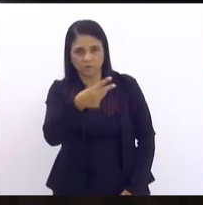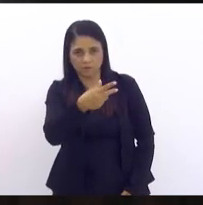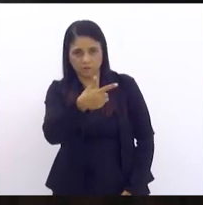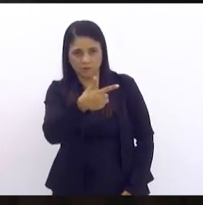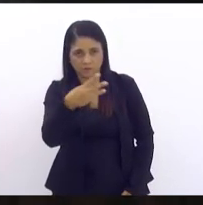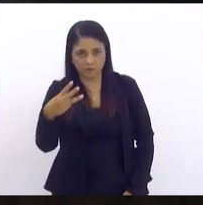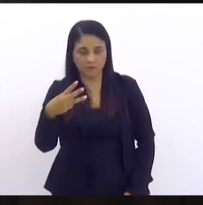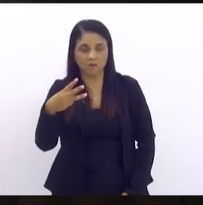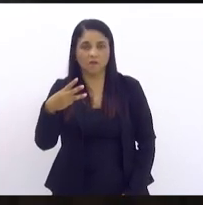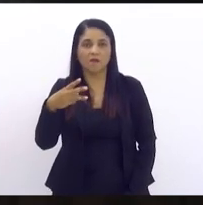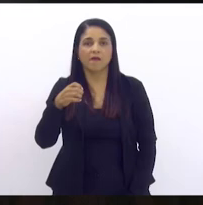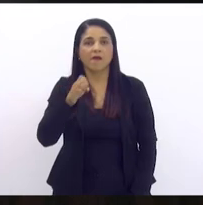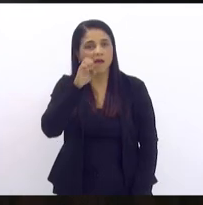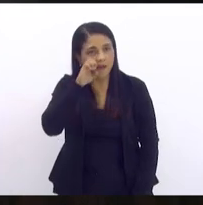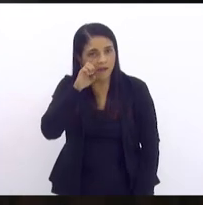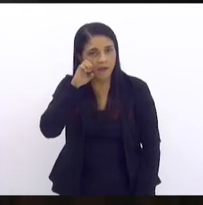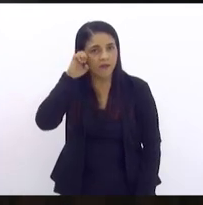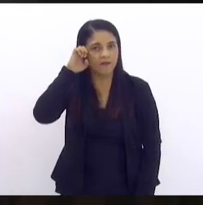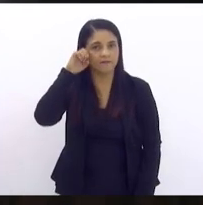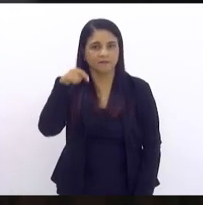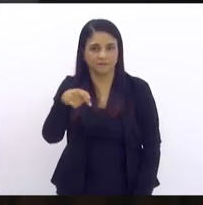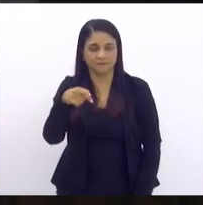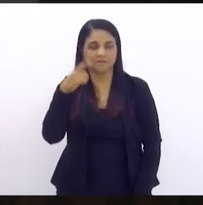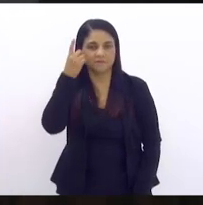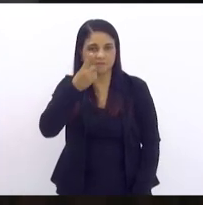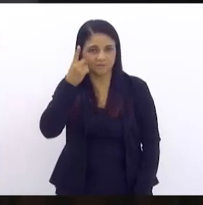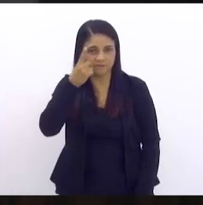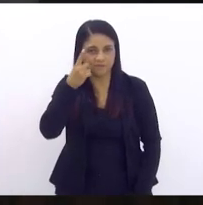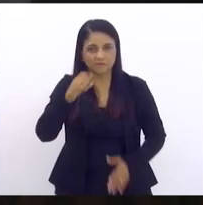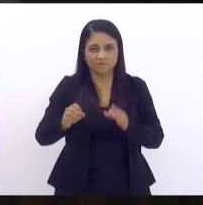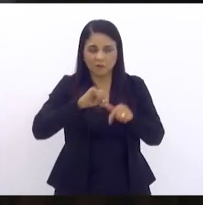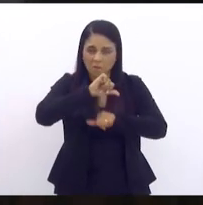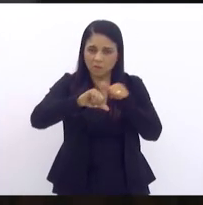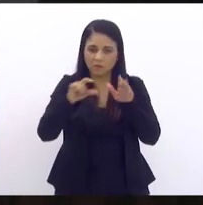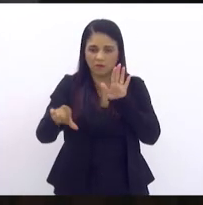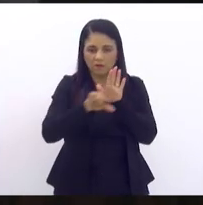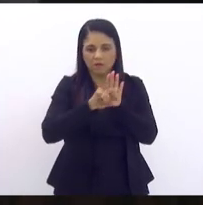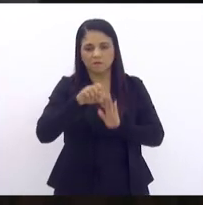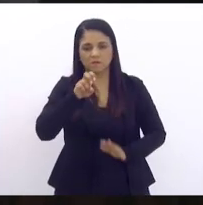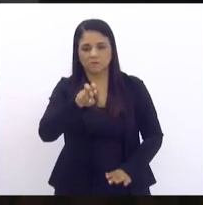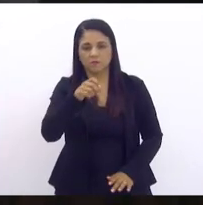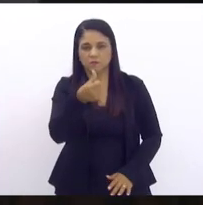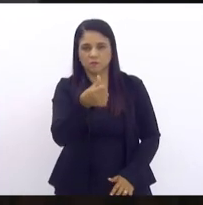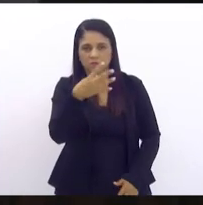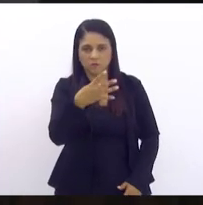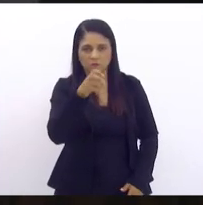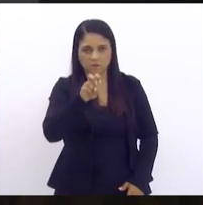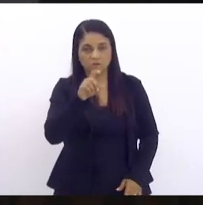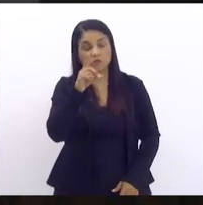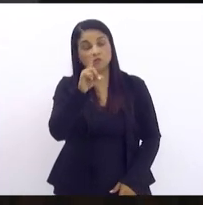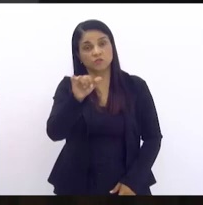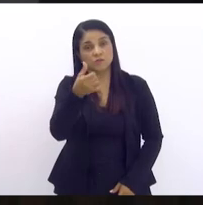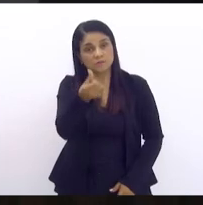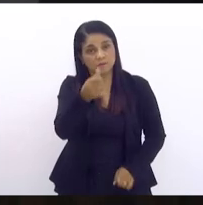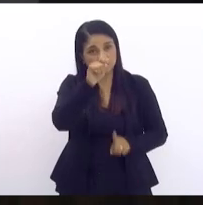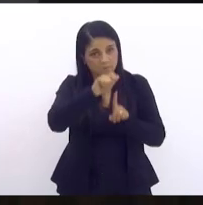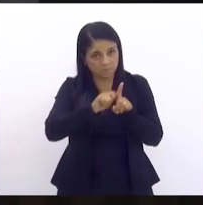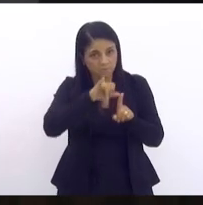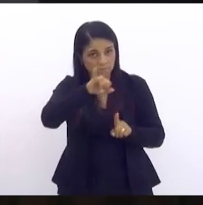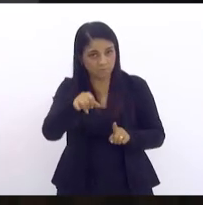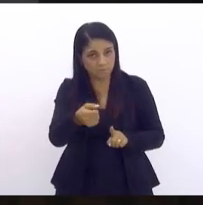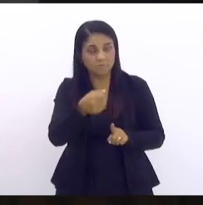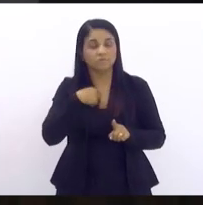deputada Érica Takimoto, que altera a lei estadual número 5.645, de 6 de janeiro de 2010,